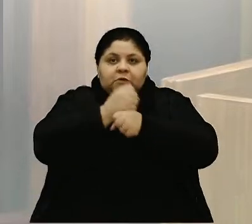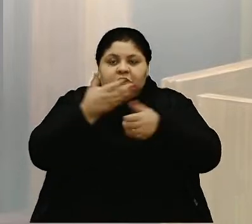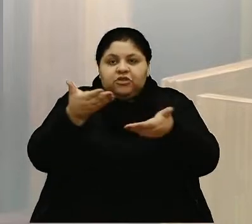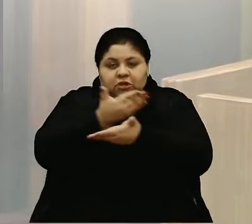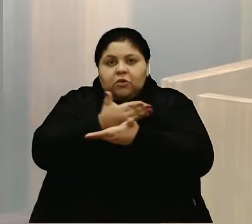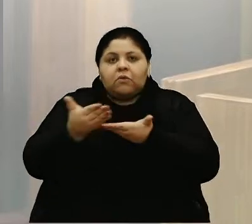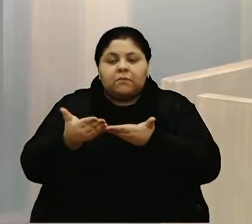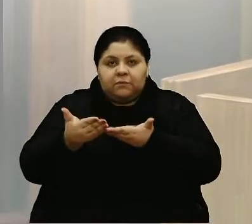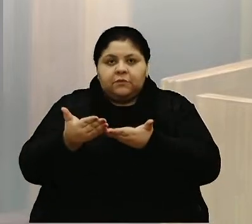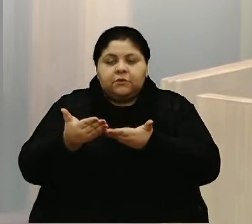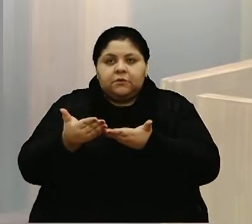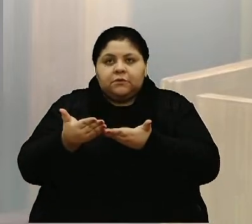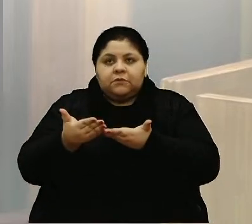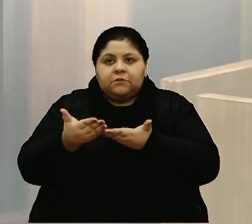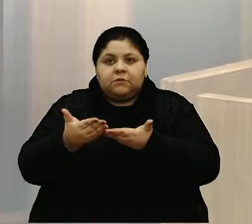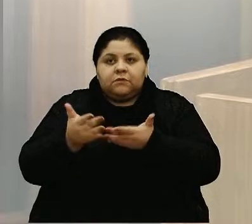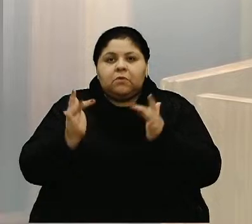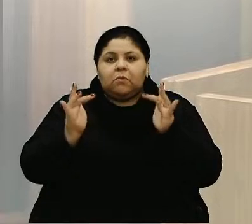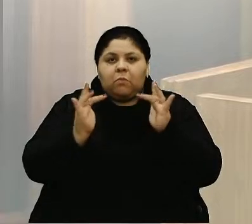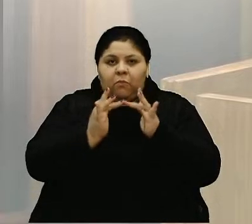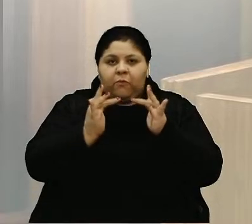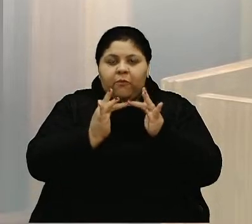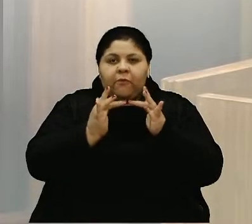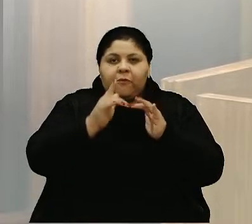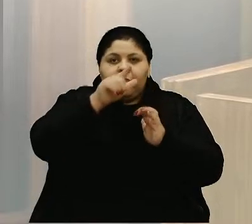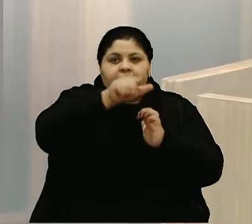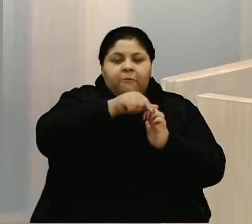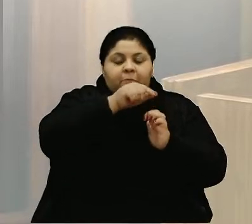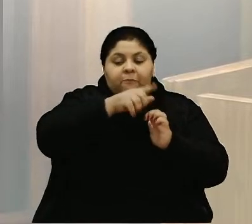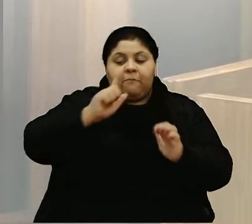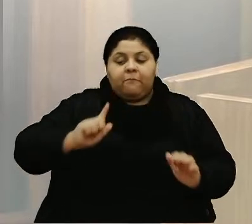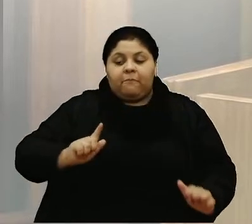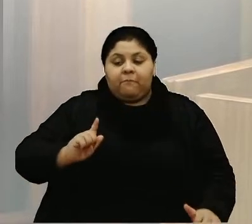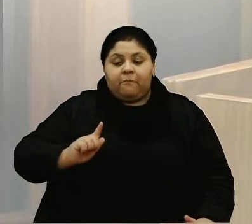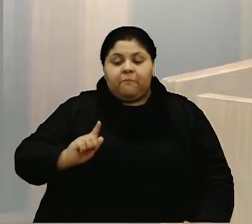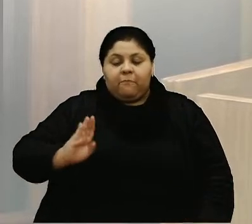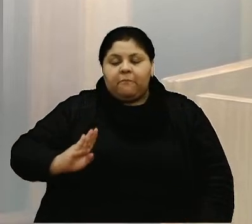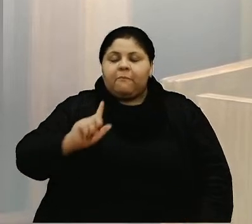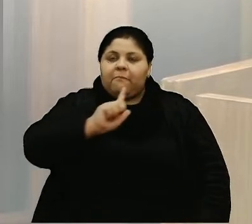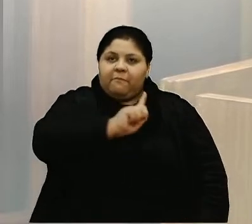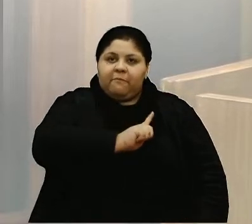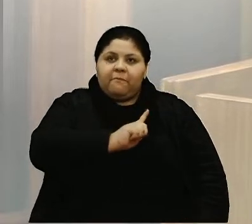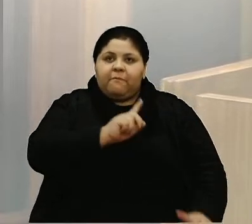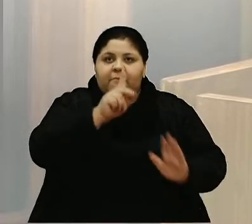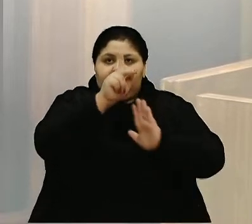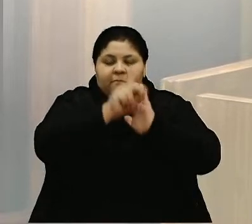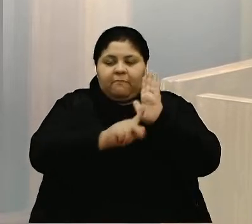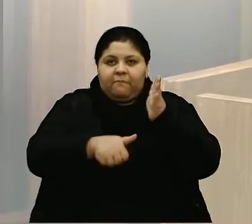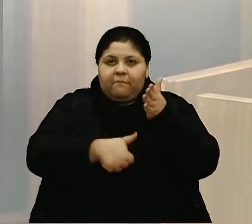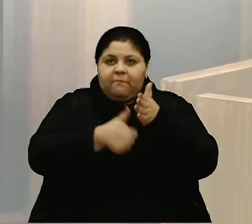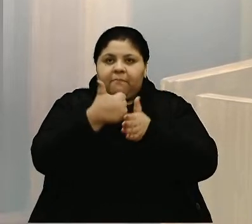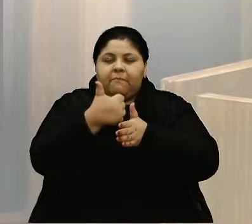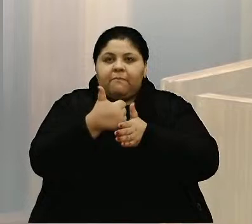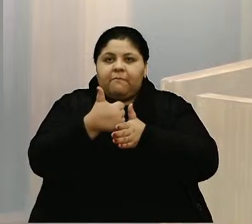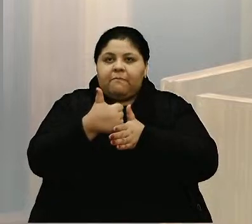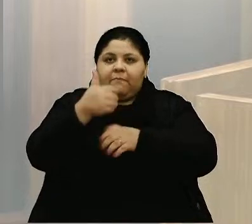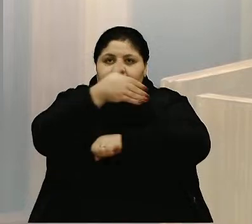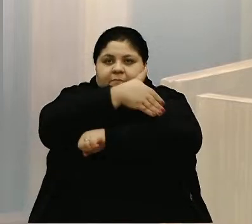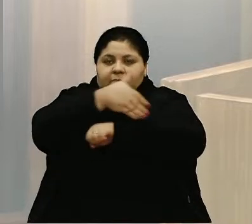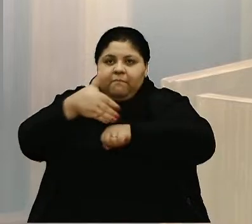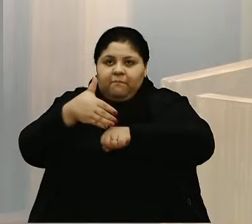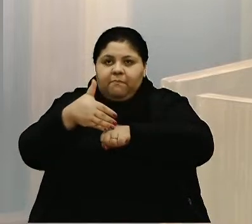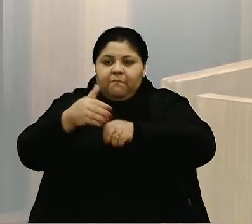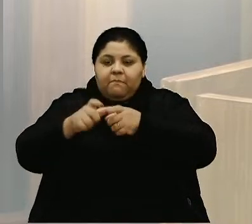andamento. Paralelamente a isso, a TerraSol Bento está em fase de projetos para a melhoria da unidade no mesmo endereço, ocorrendo a